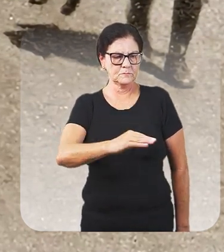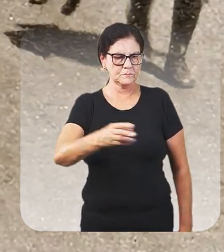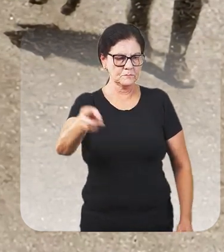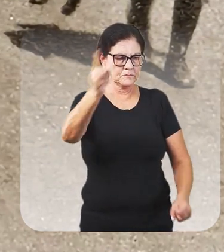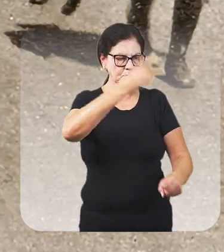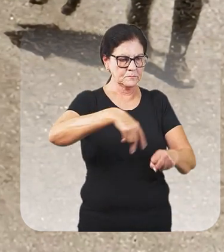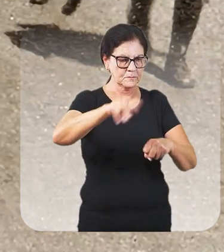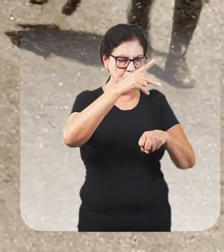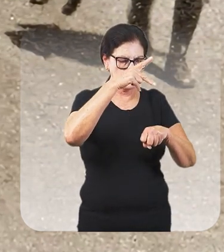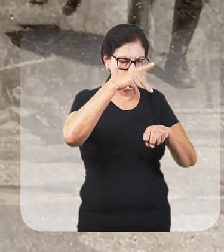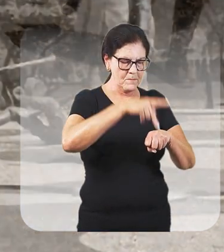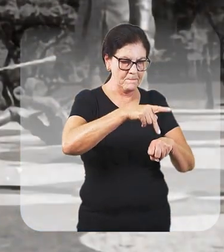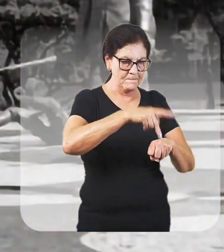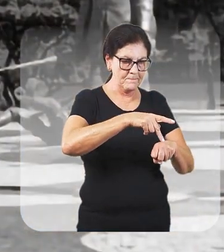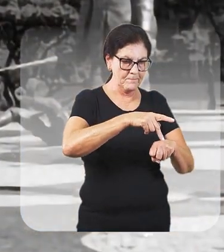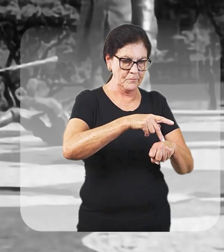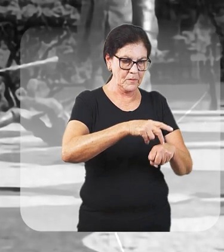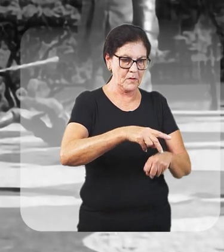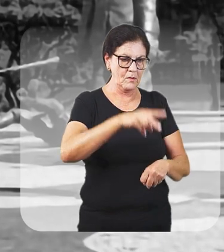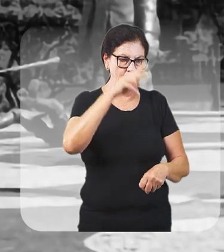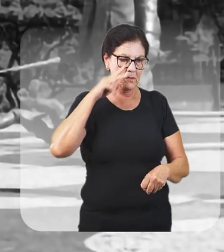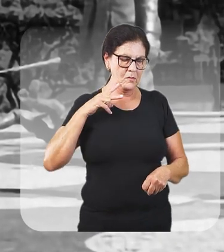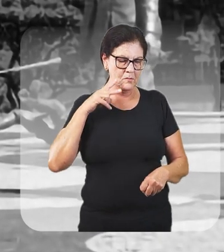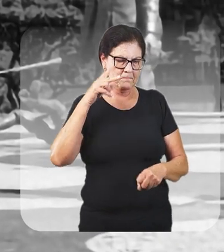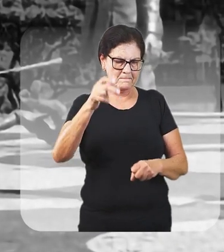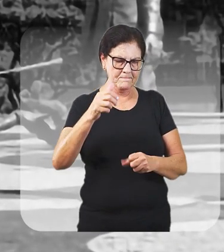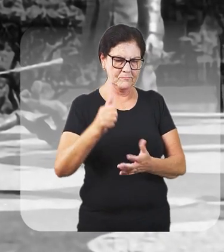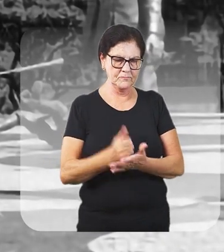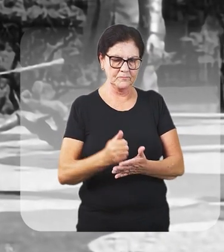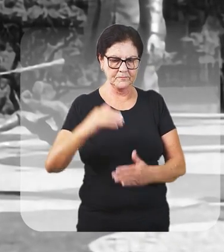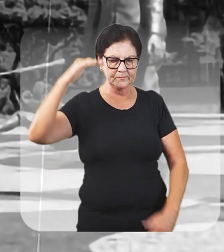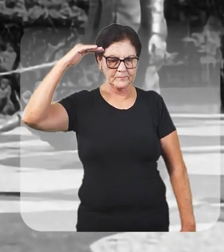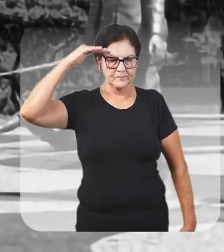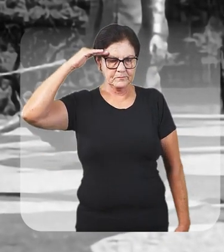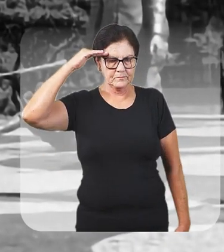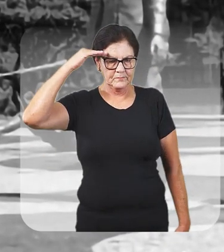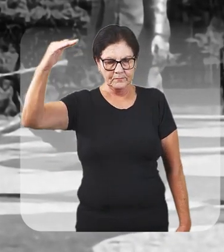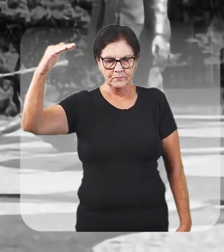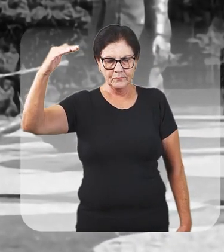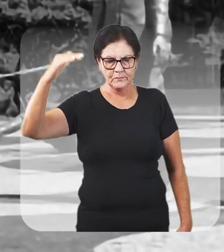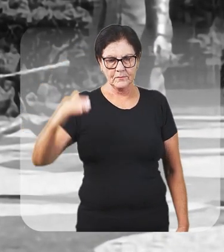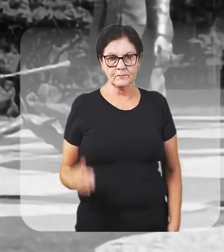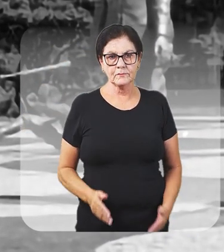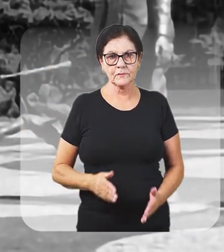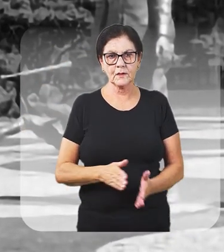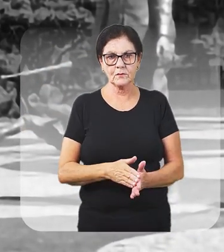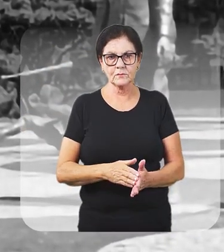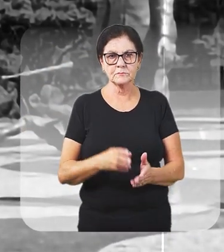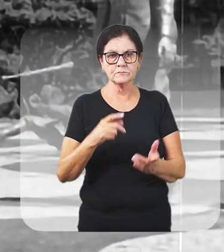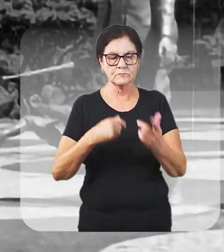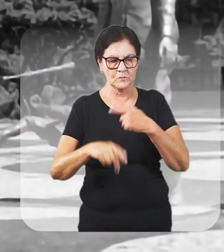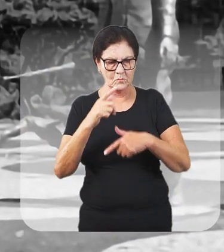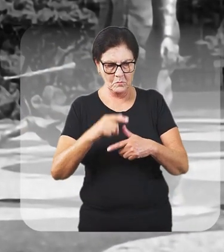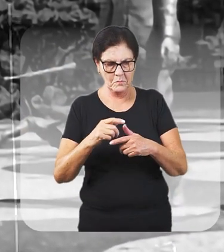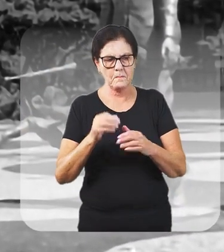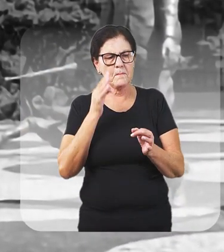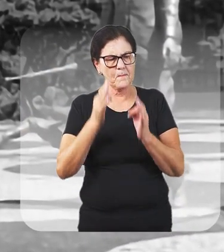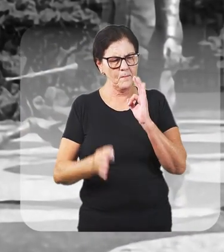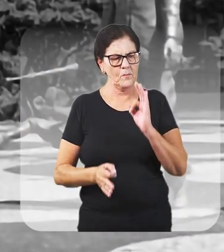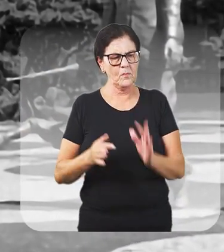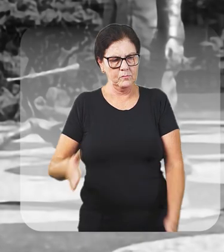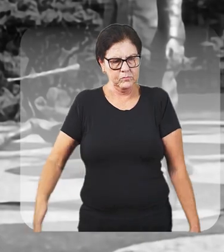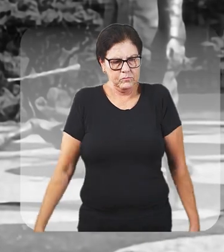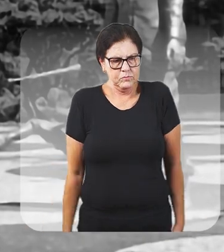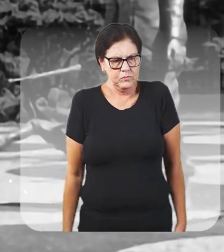e sacrifício pela pátria. Os ideais que Newton Prado e os tenentes defendiam, moralidade, justiça e um